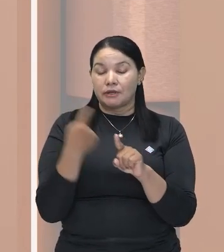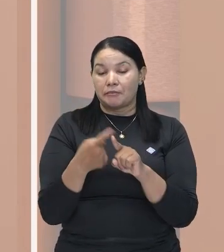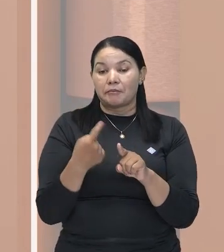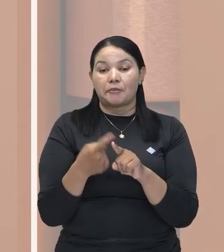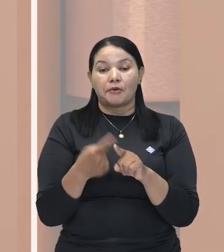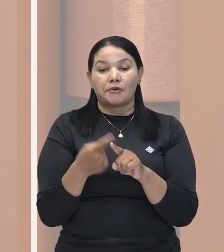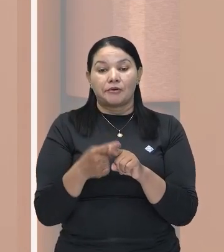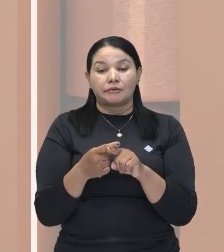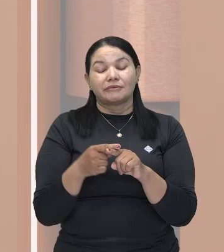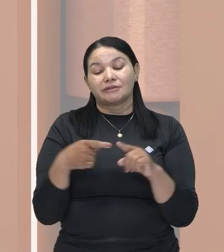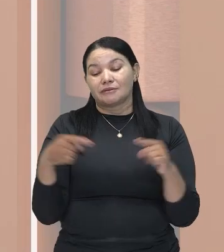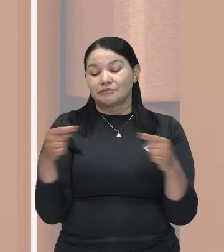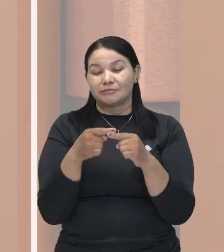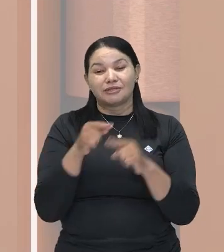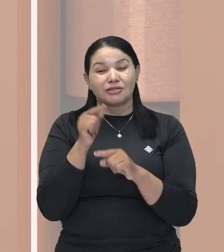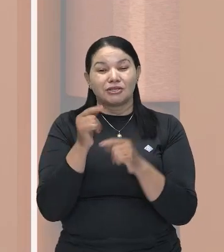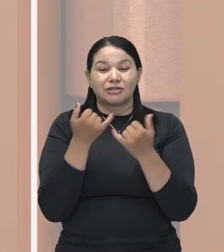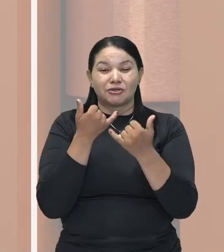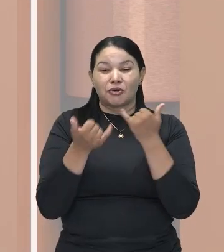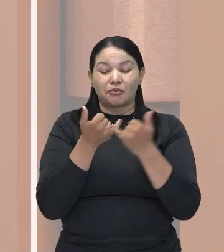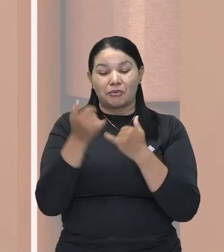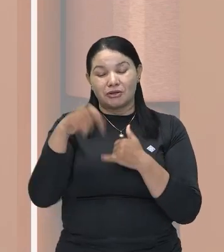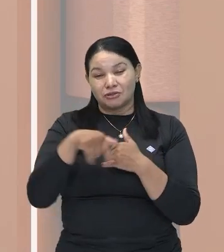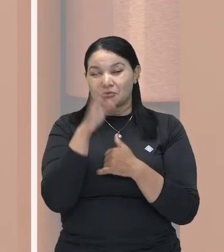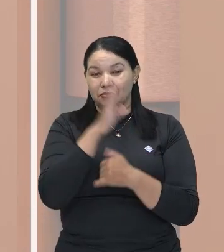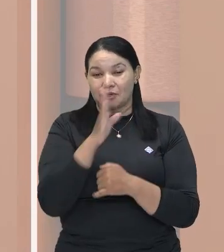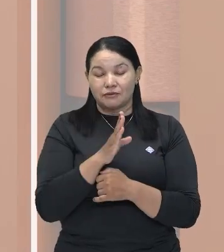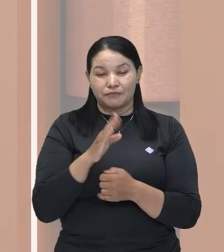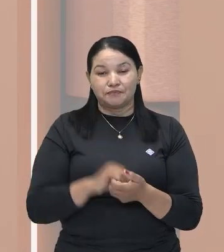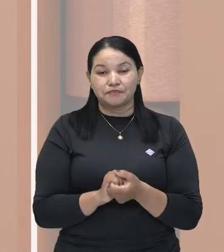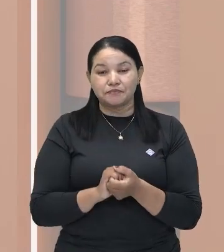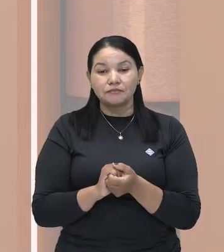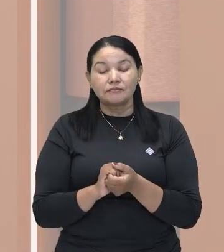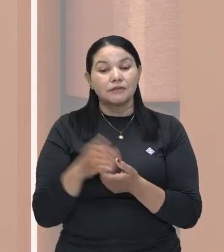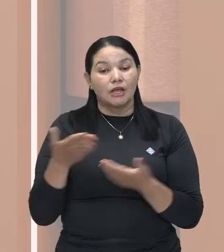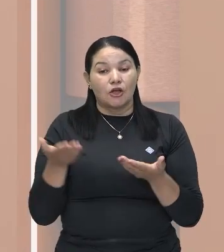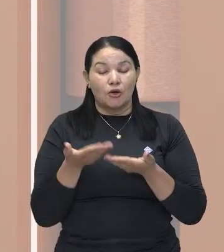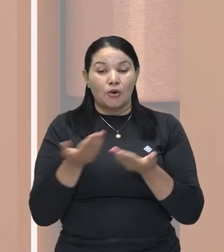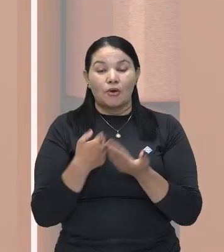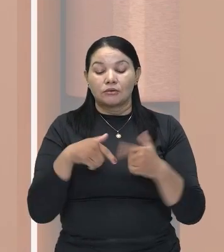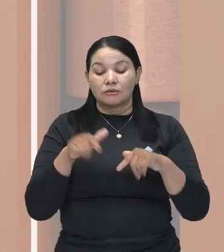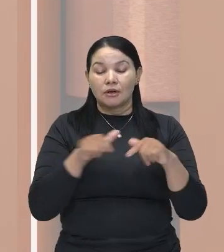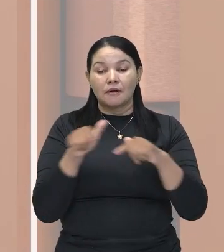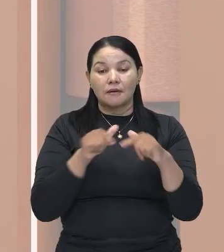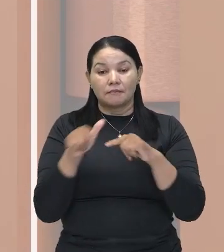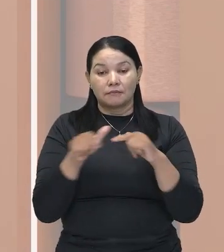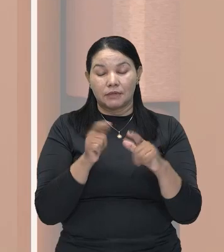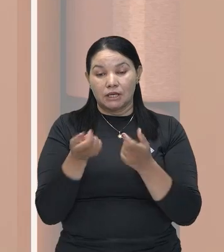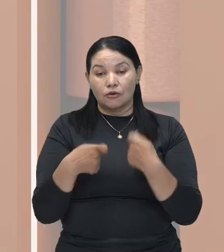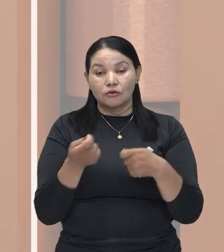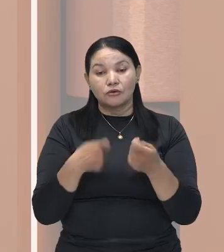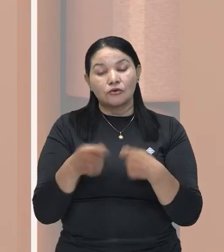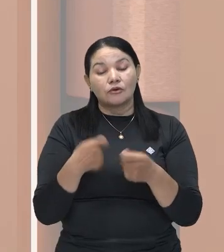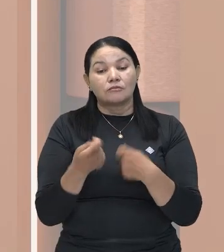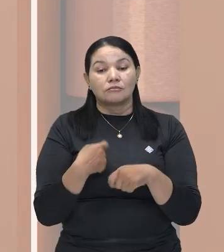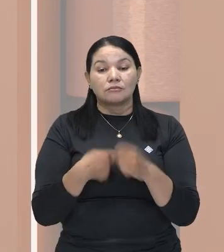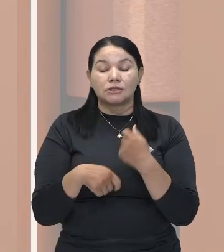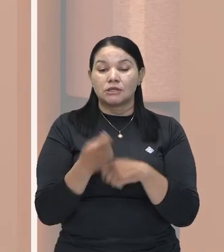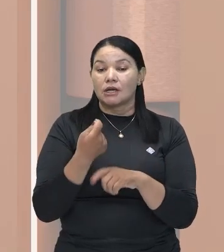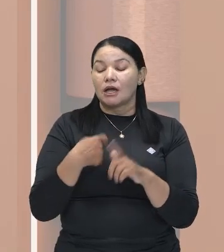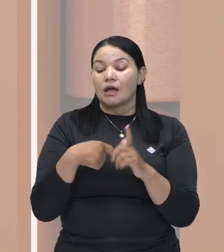território brasileiro. Então, a gente vai verificar agora as principais atividades econômicas que são desenvolvidos